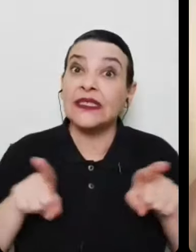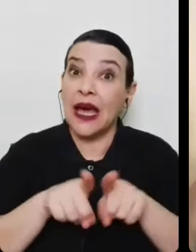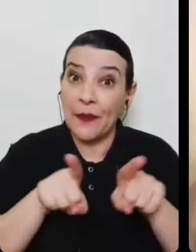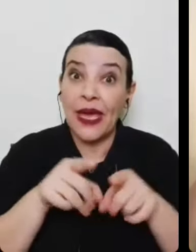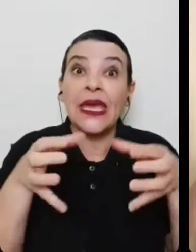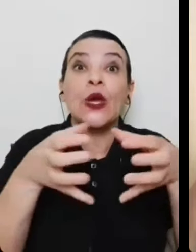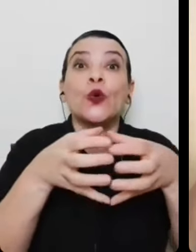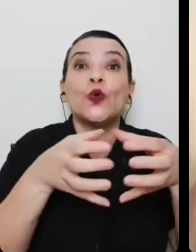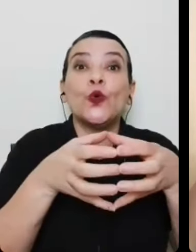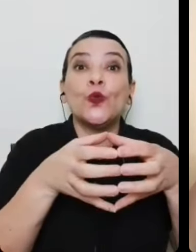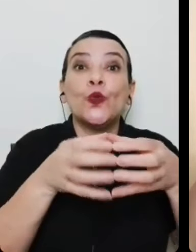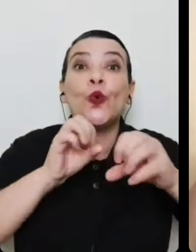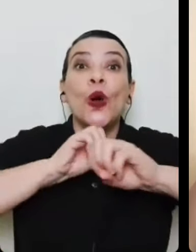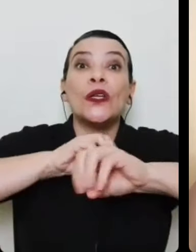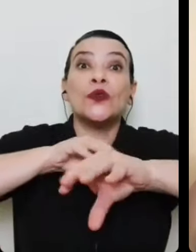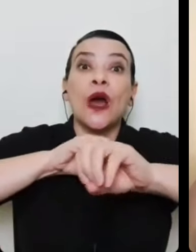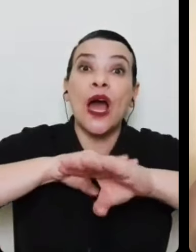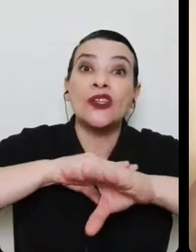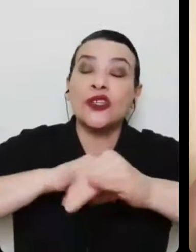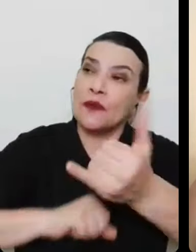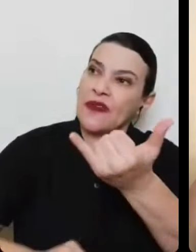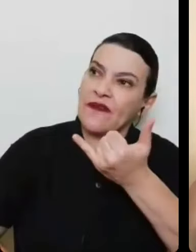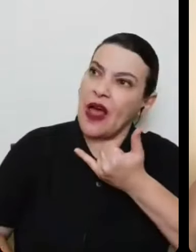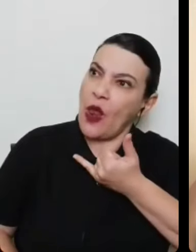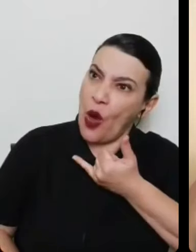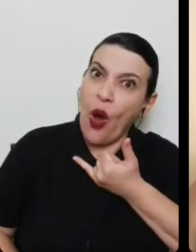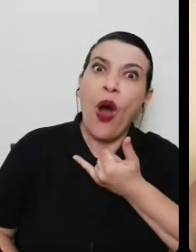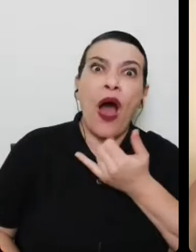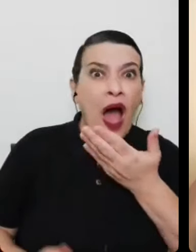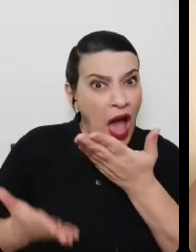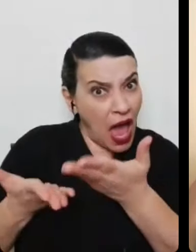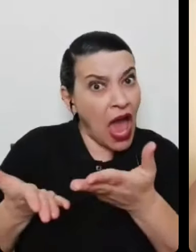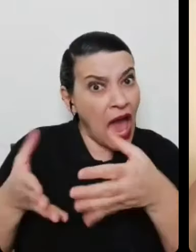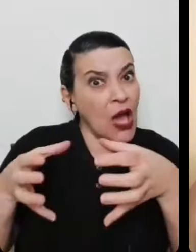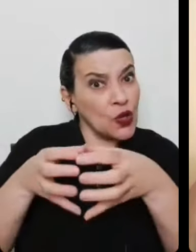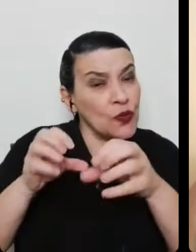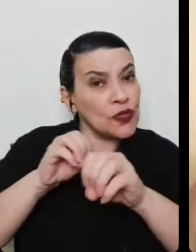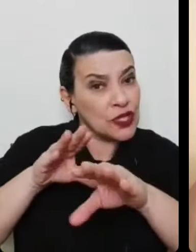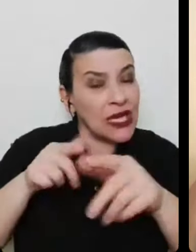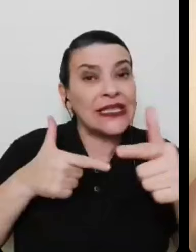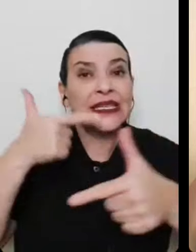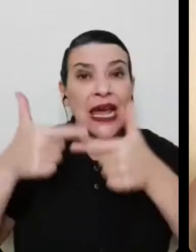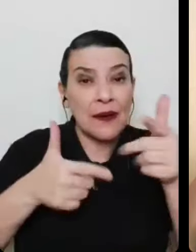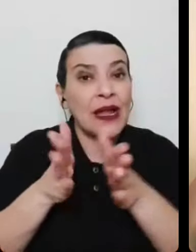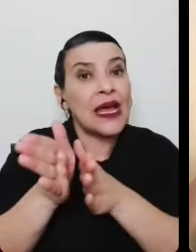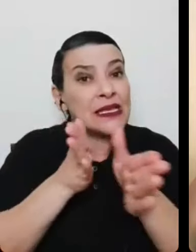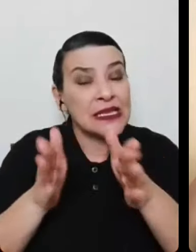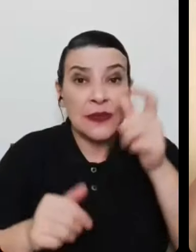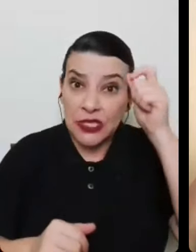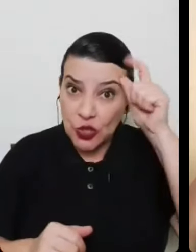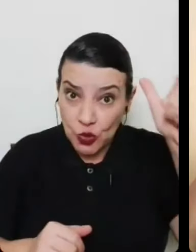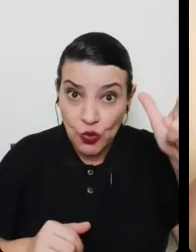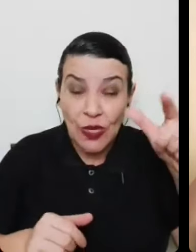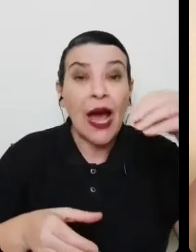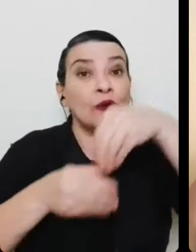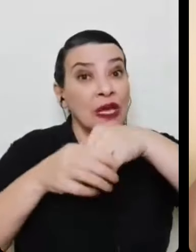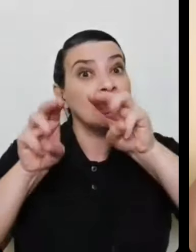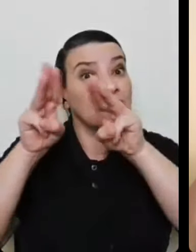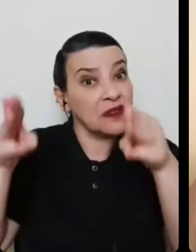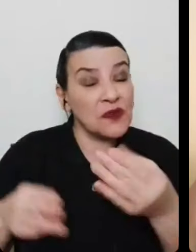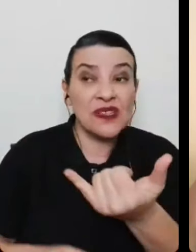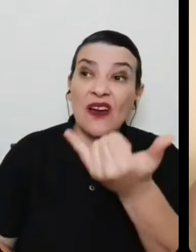educador. Educador de museu que trabalha com acessibilidade cultural e disse para mim, a